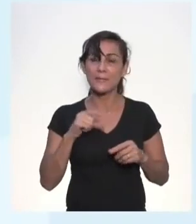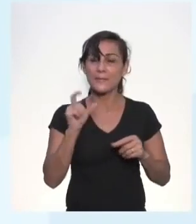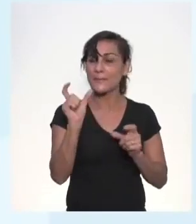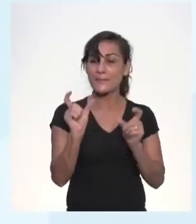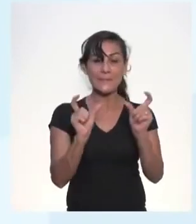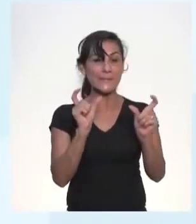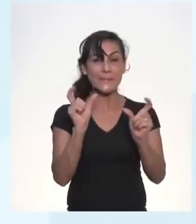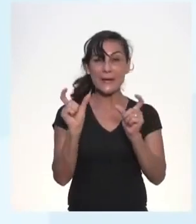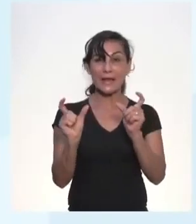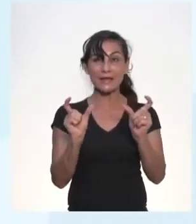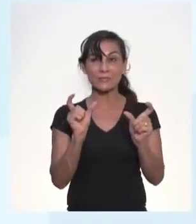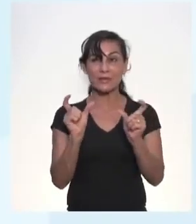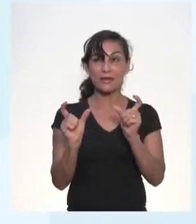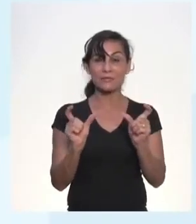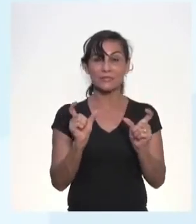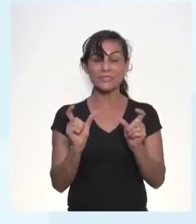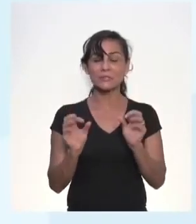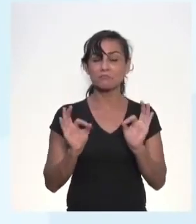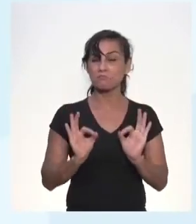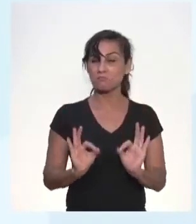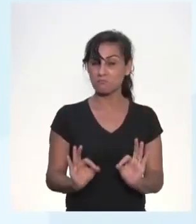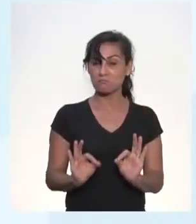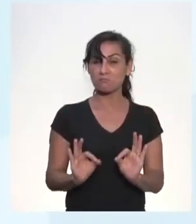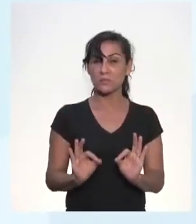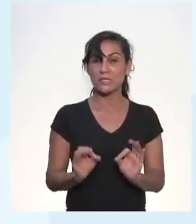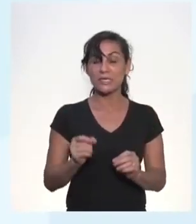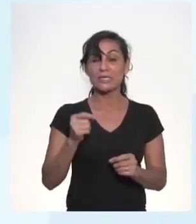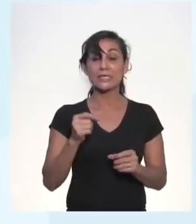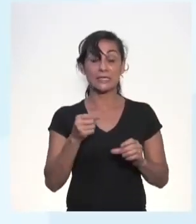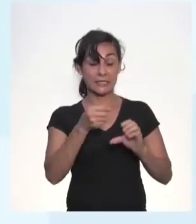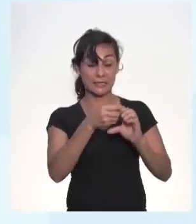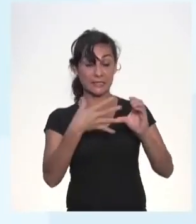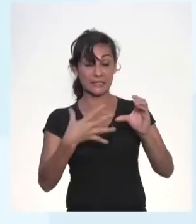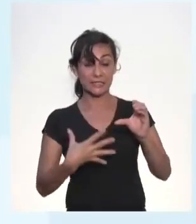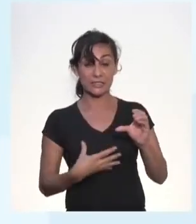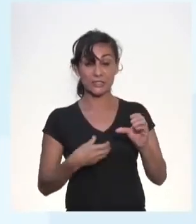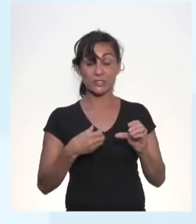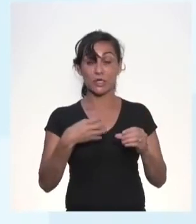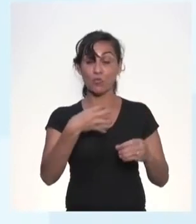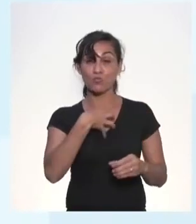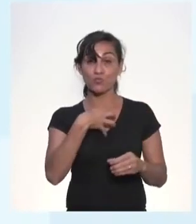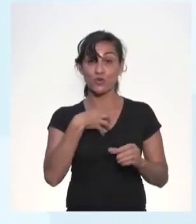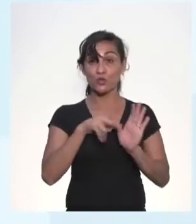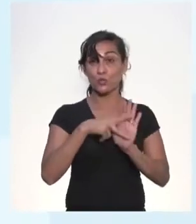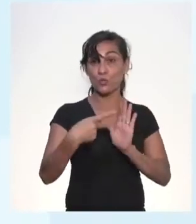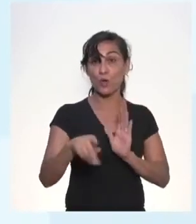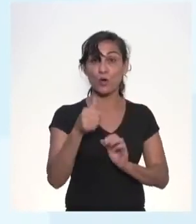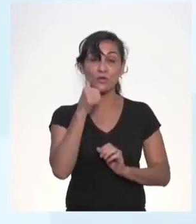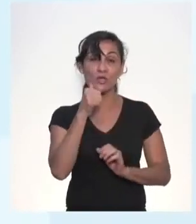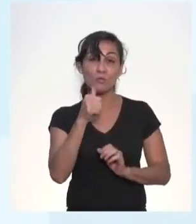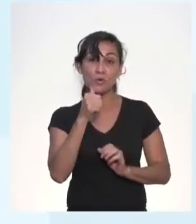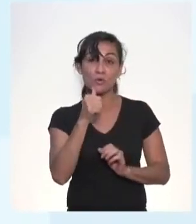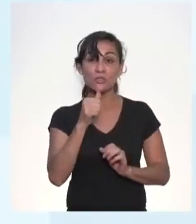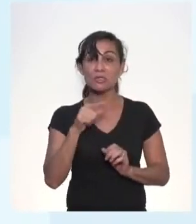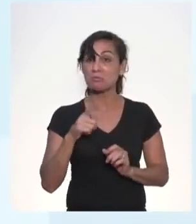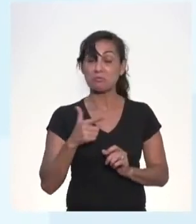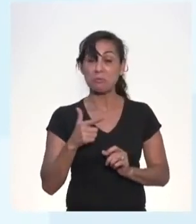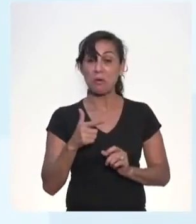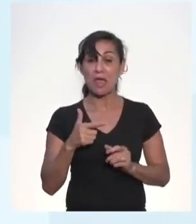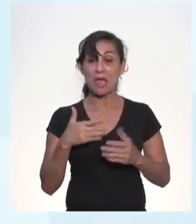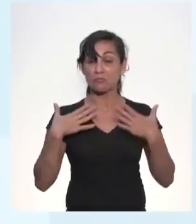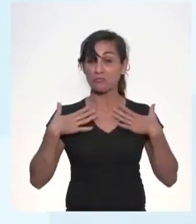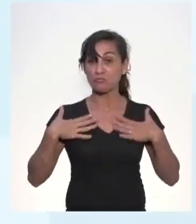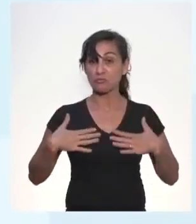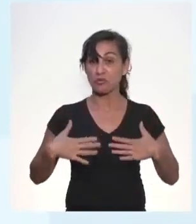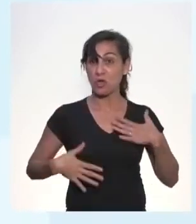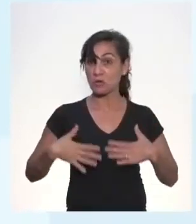autor apresenta características que descrevem a moça. Há alguma característica dessas que estão destacadas que não é física? Eu nem vou